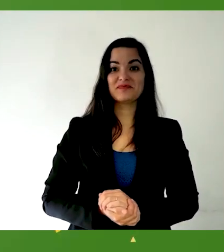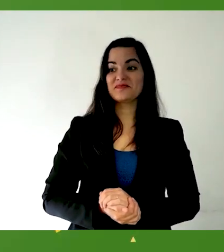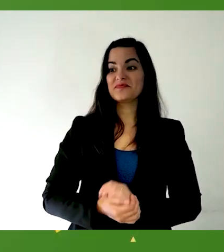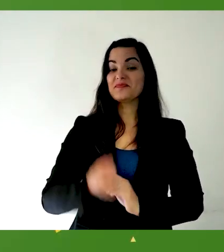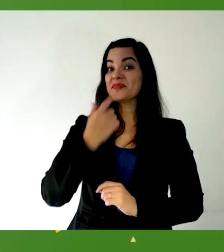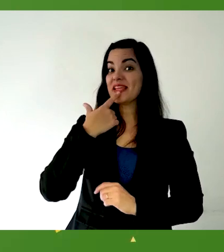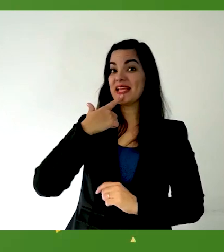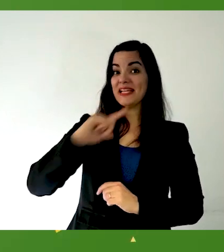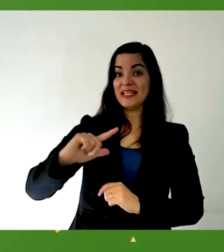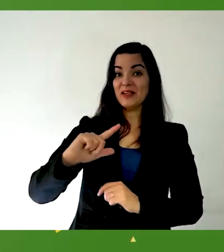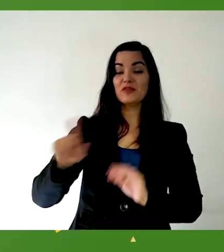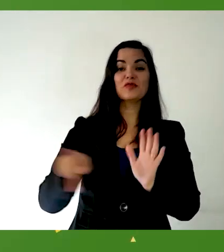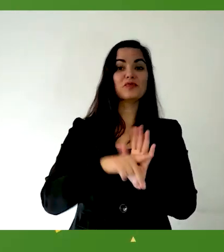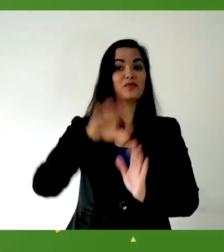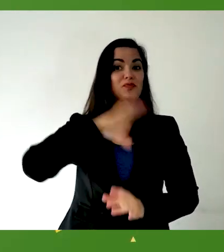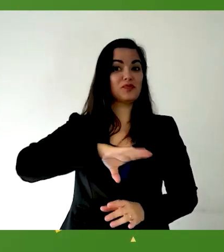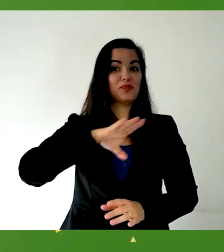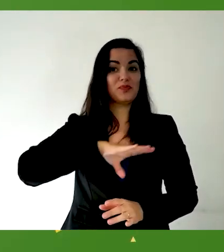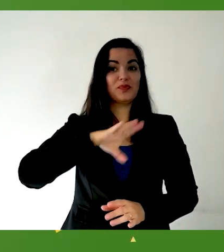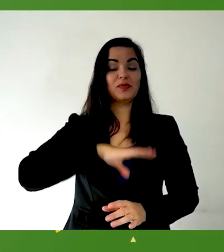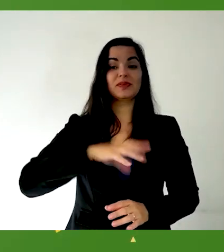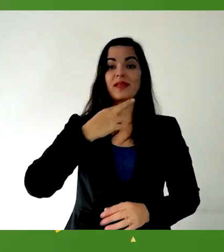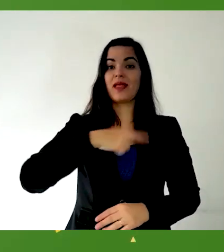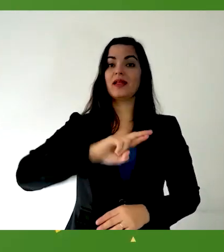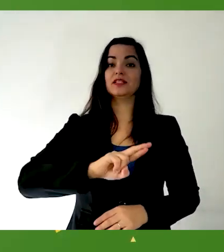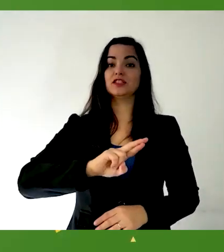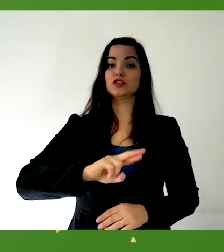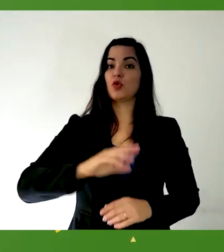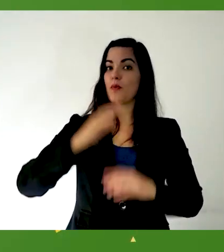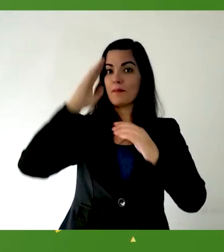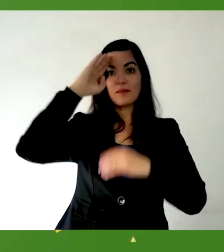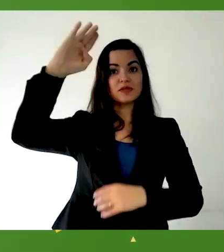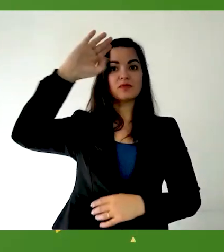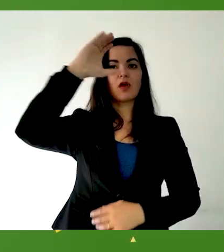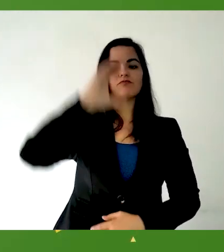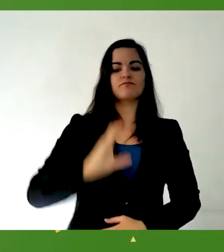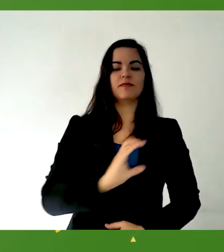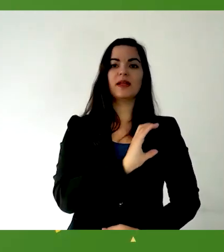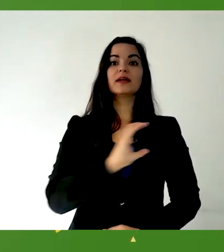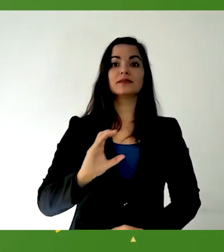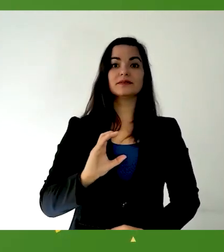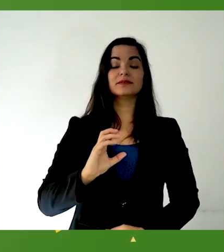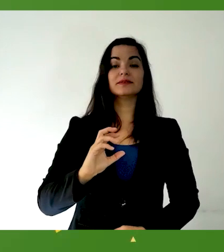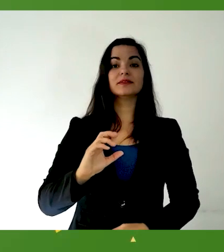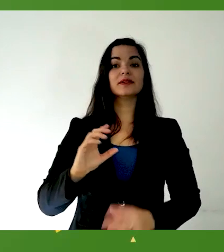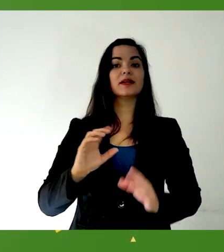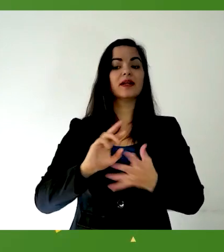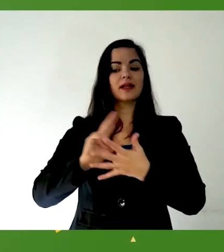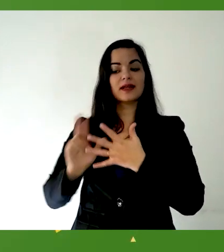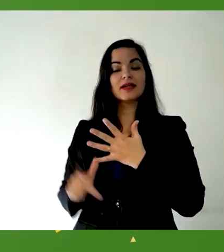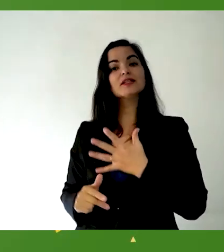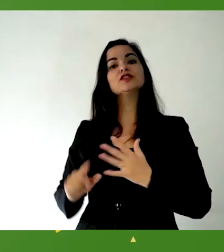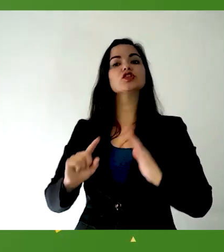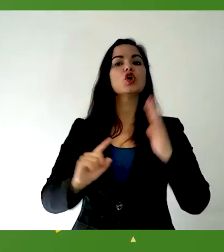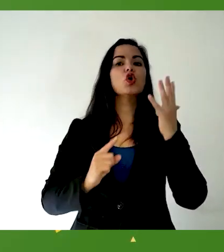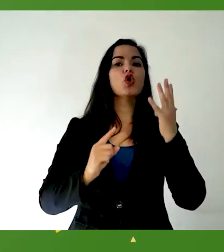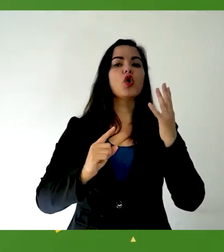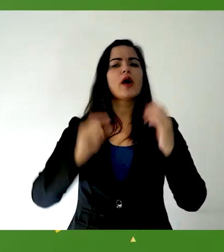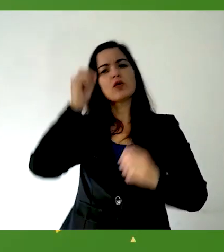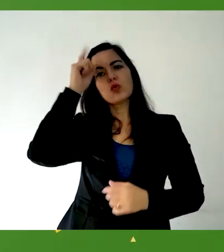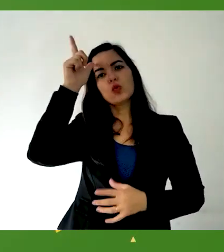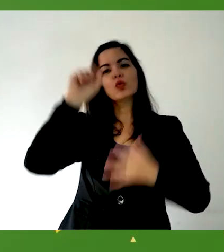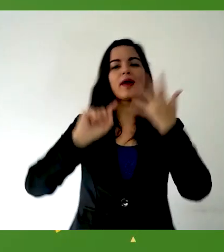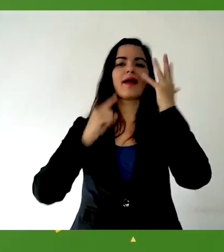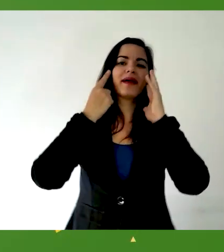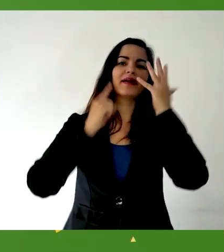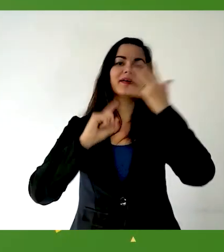A língua é a portuguesa, a religião predominante é a católica, tem como característica cultural o carnaval e a